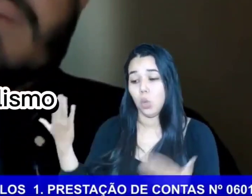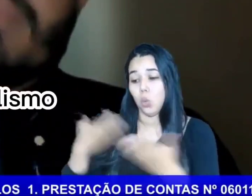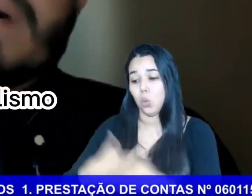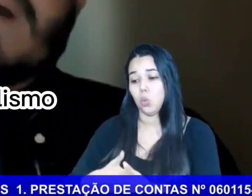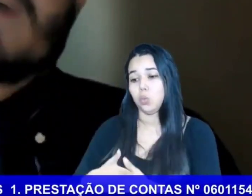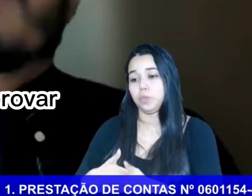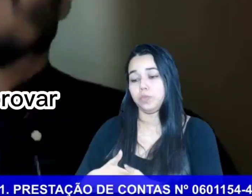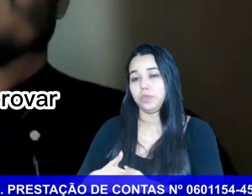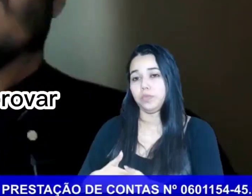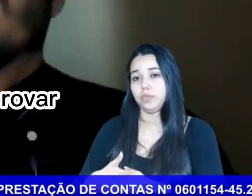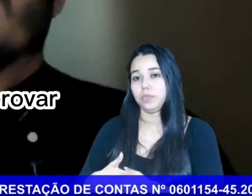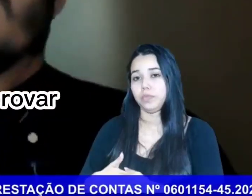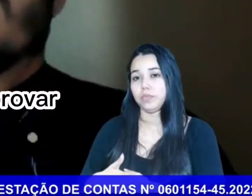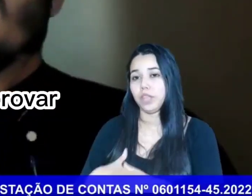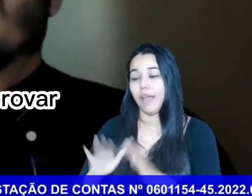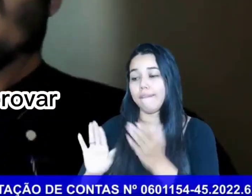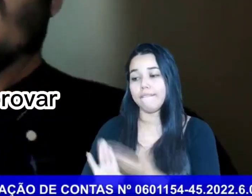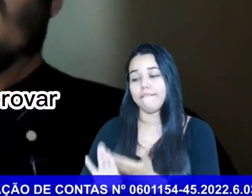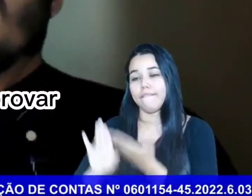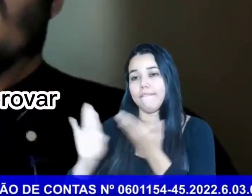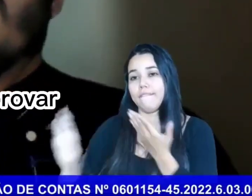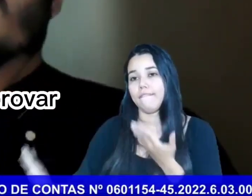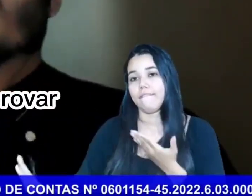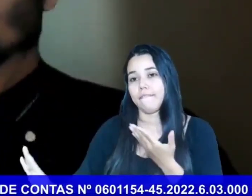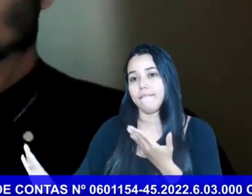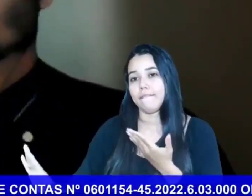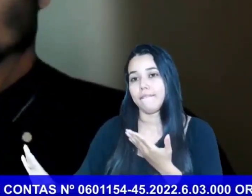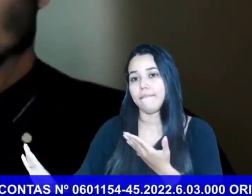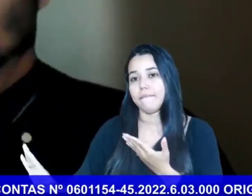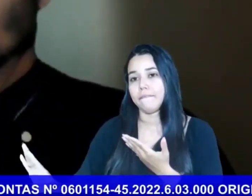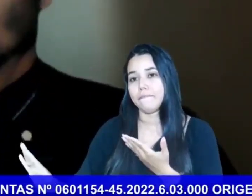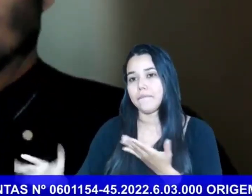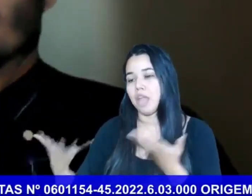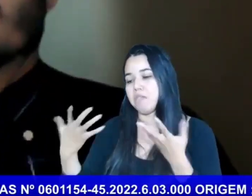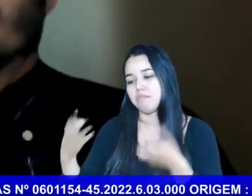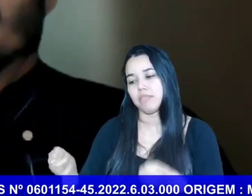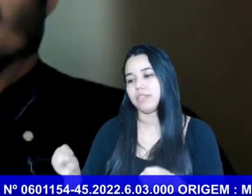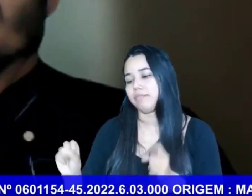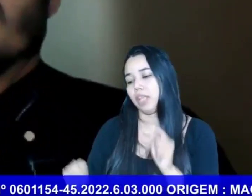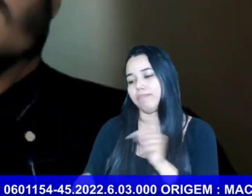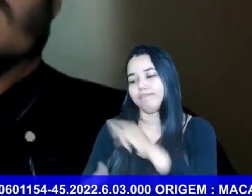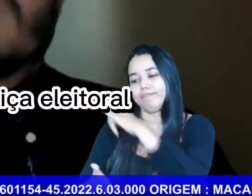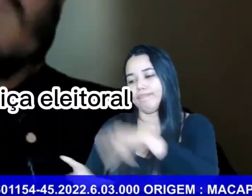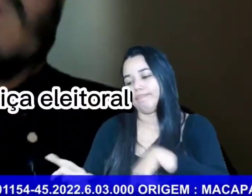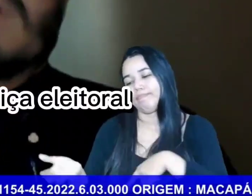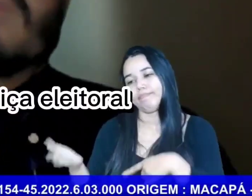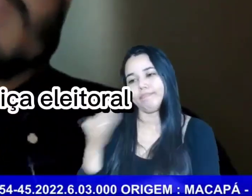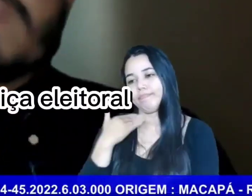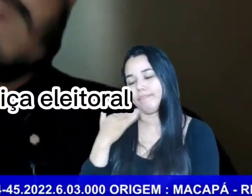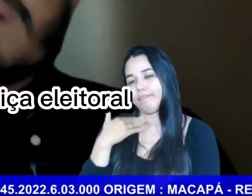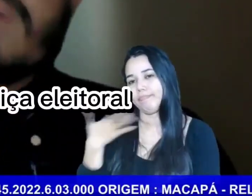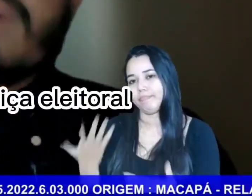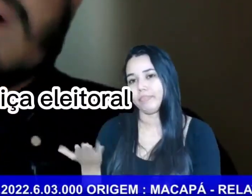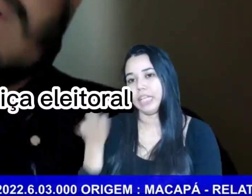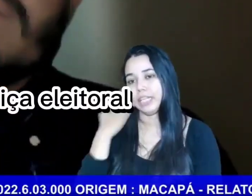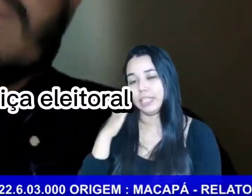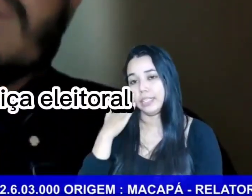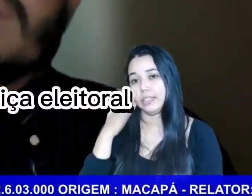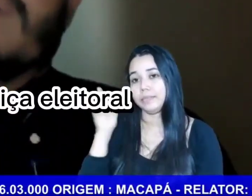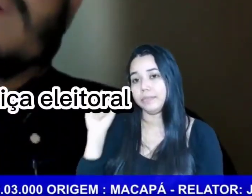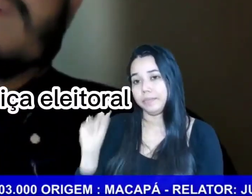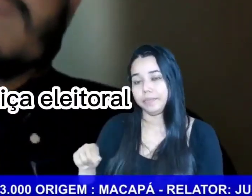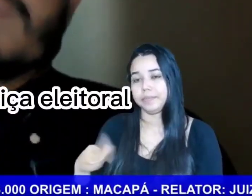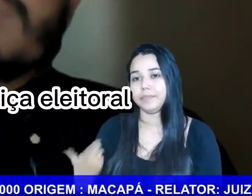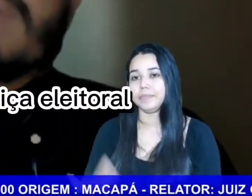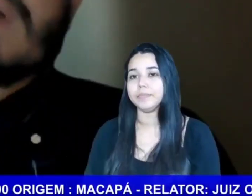excesso de formalismo, seja afastada para reprovar as contas. Assim tenho entendido a